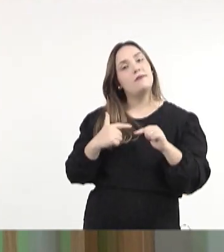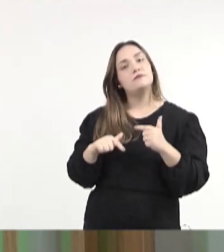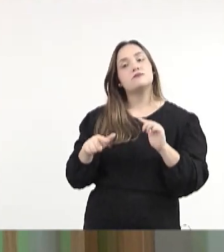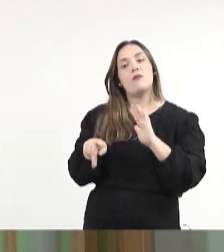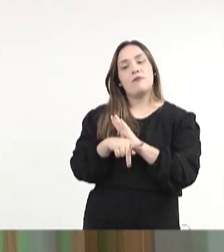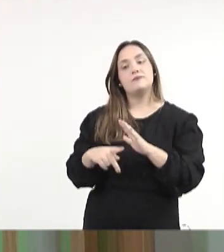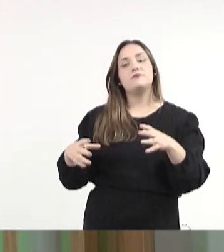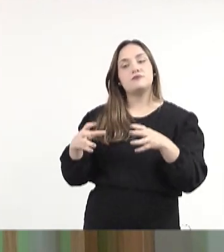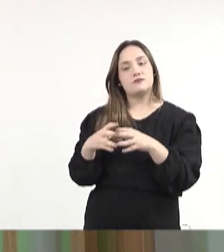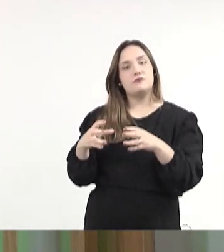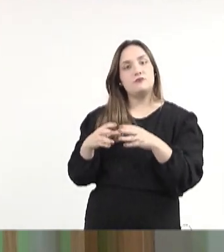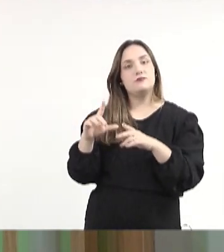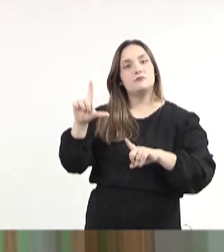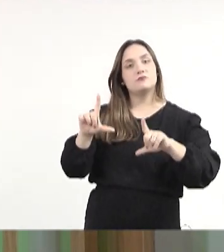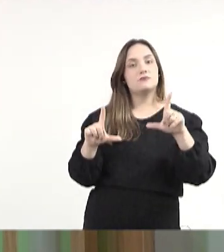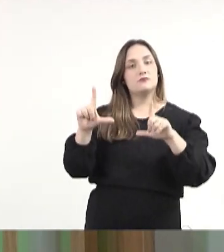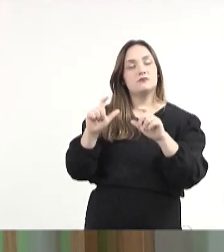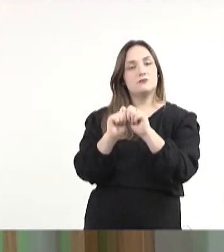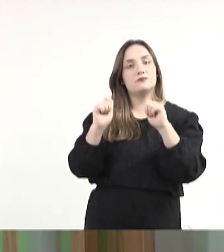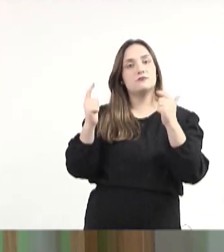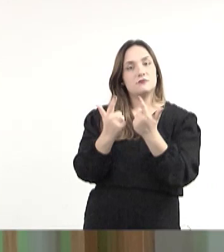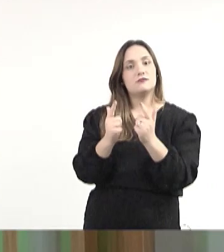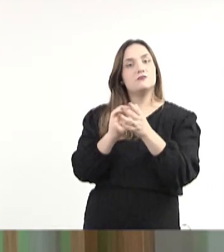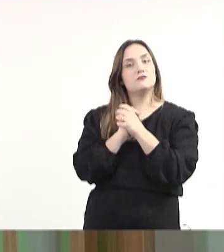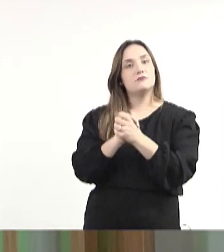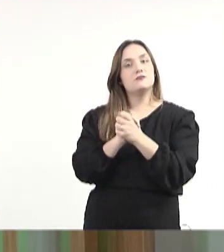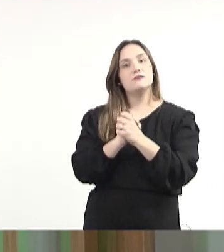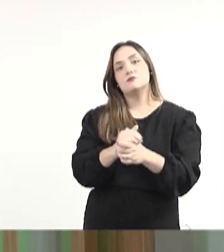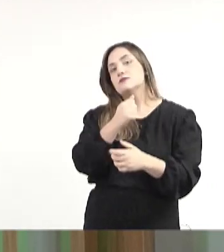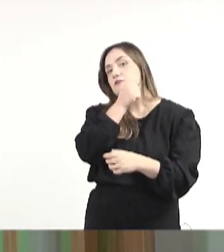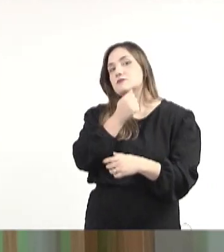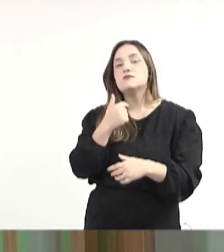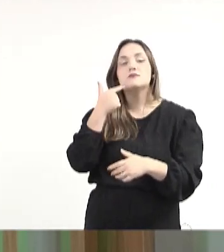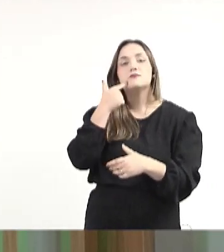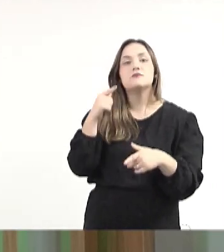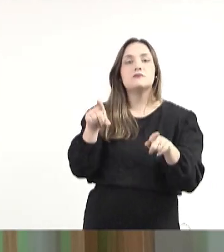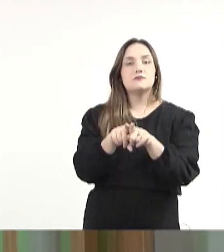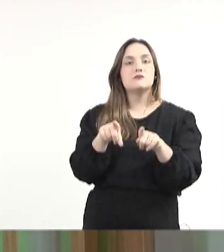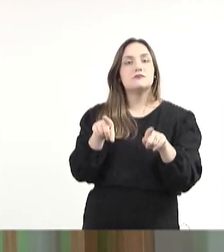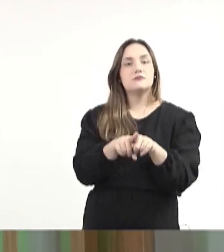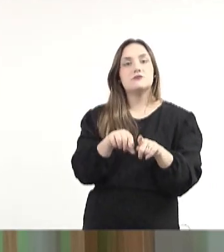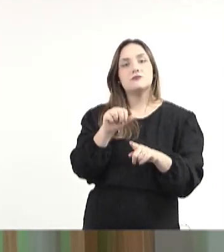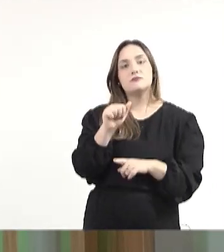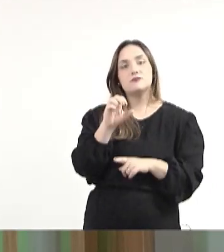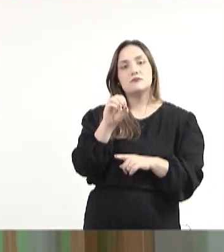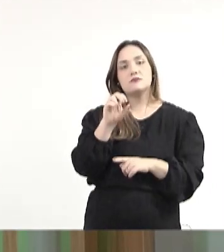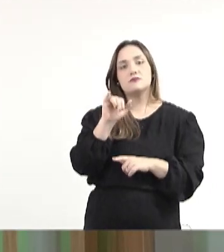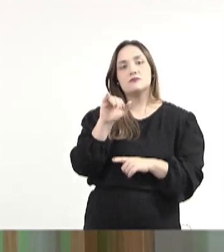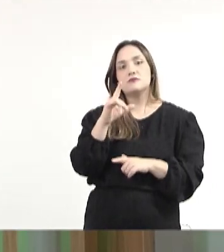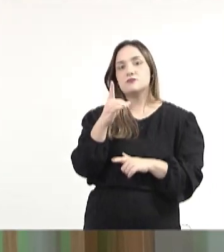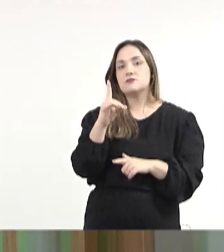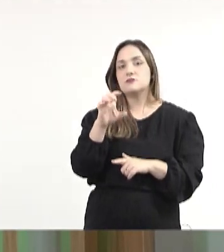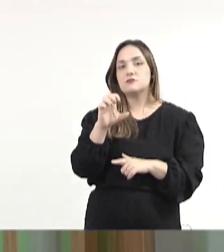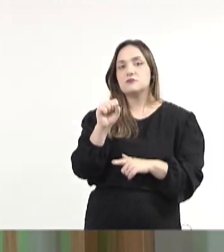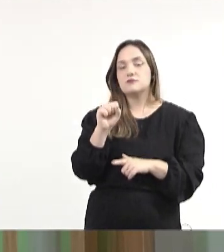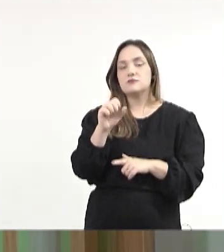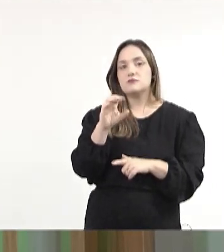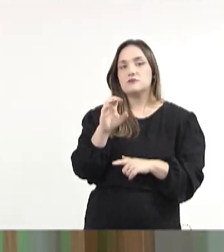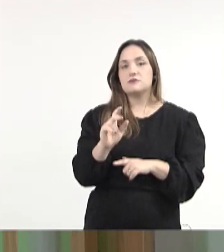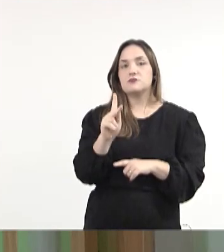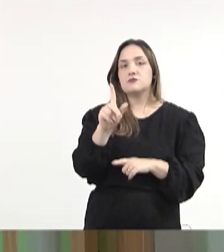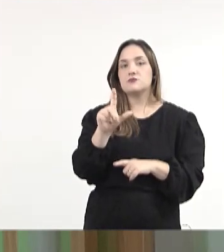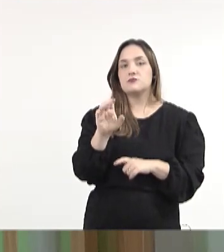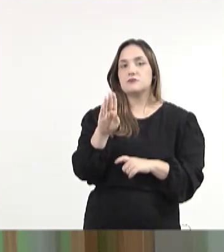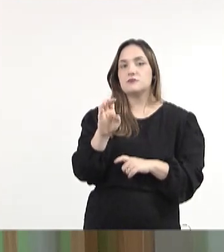do pessoal da TV Alemes. Parabéns aí para Ana Paula Gimenez e também para o nosso Alwildes Kleber, sempre mandando muito bem na edição e